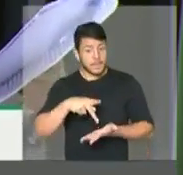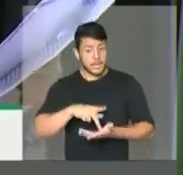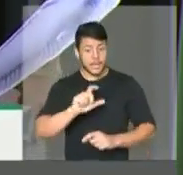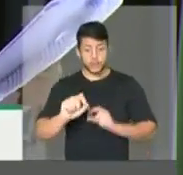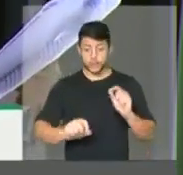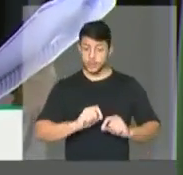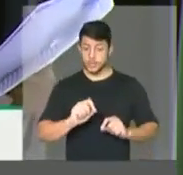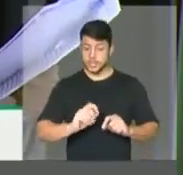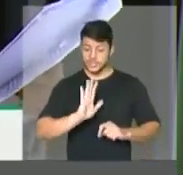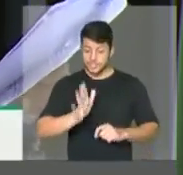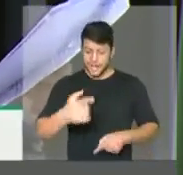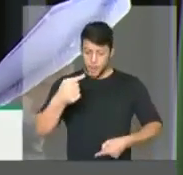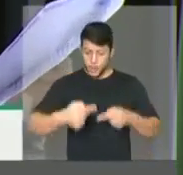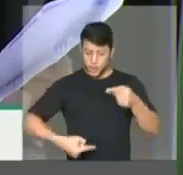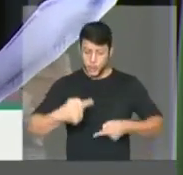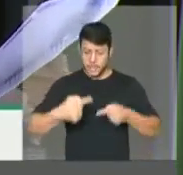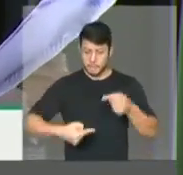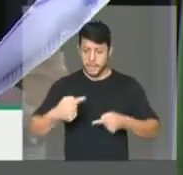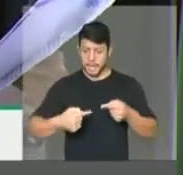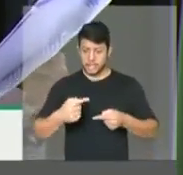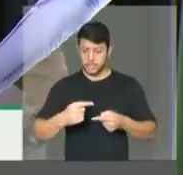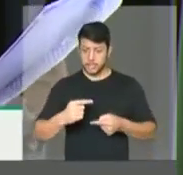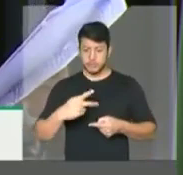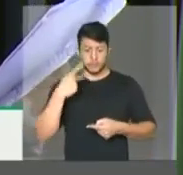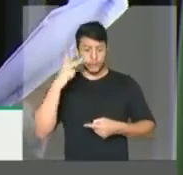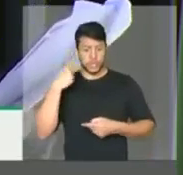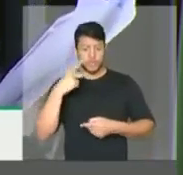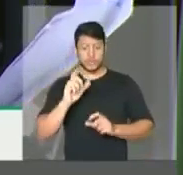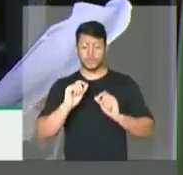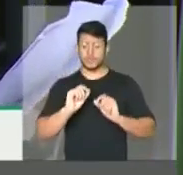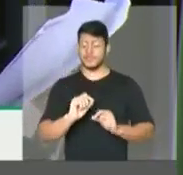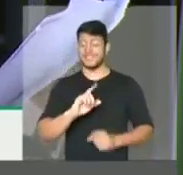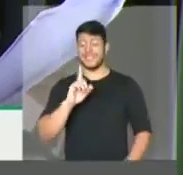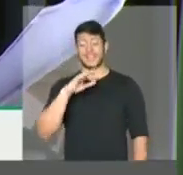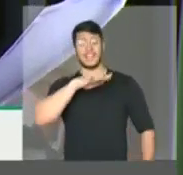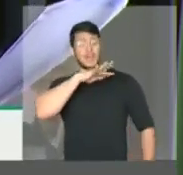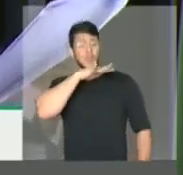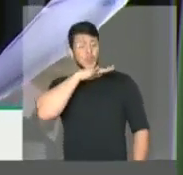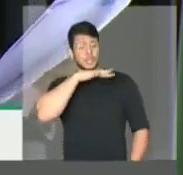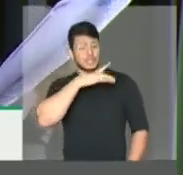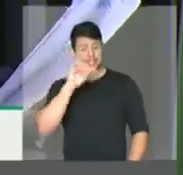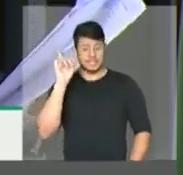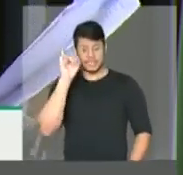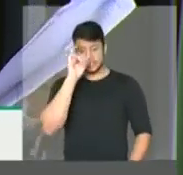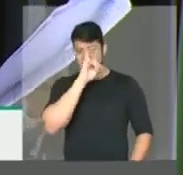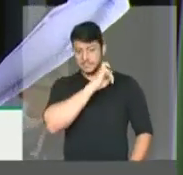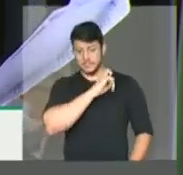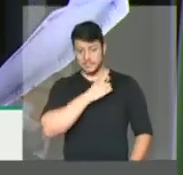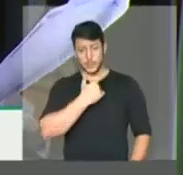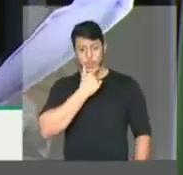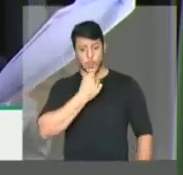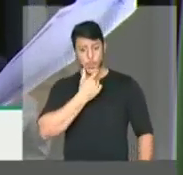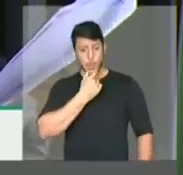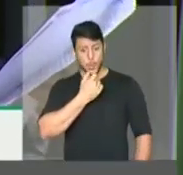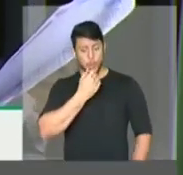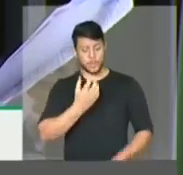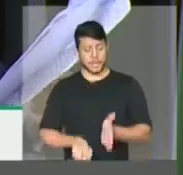debate político brasileiro não está distante do nível do talento poético de Manuel